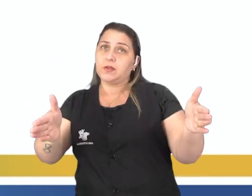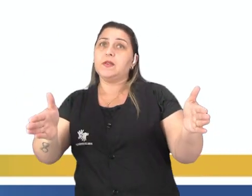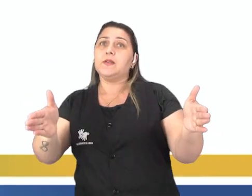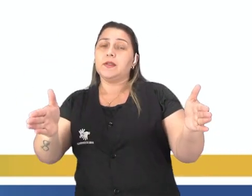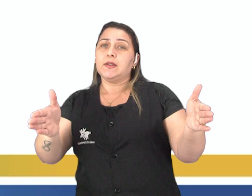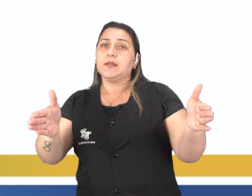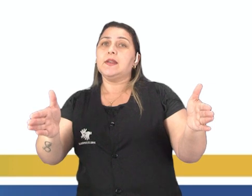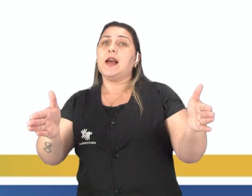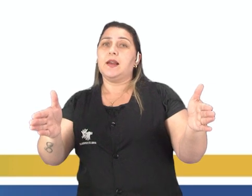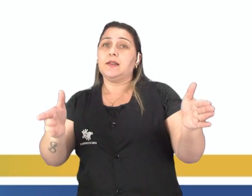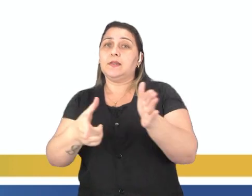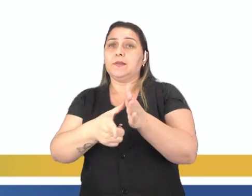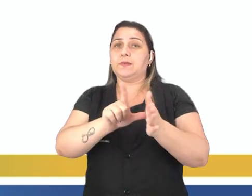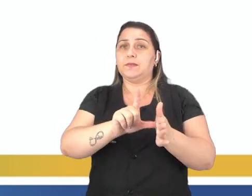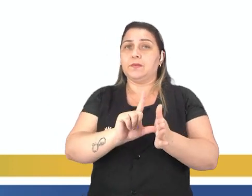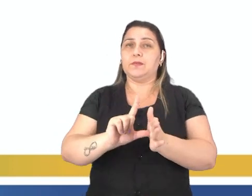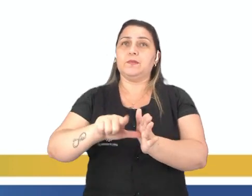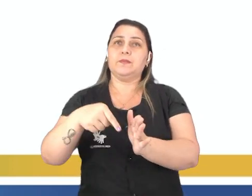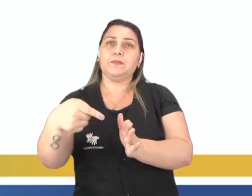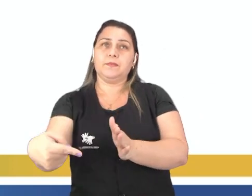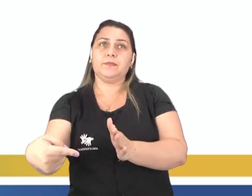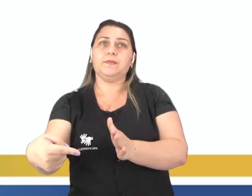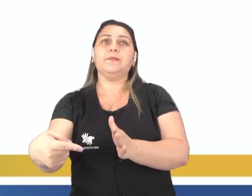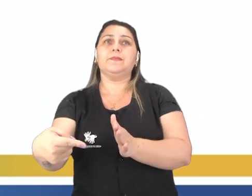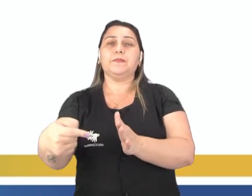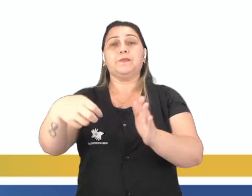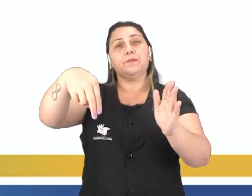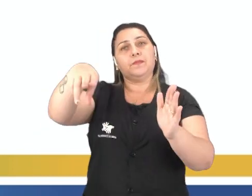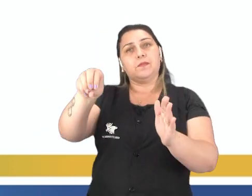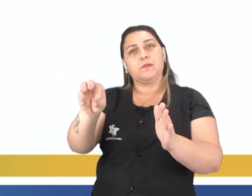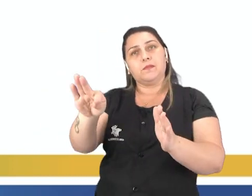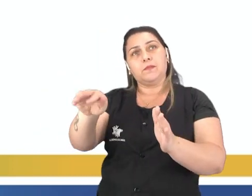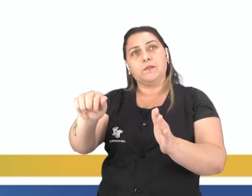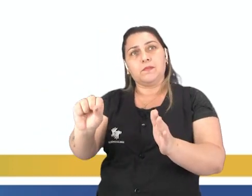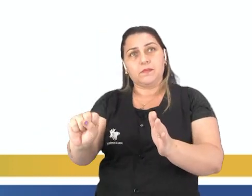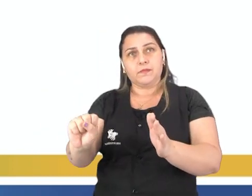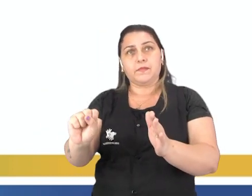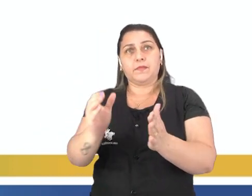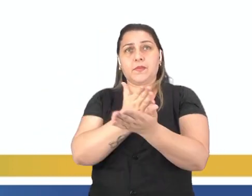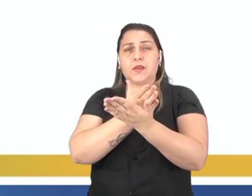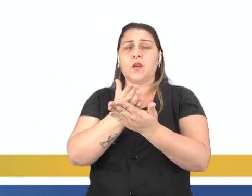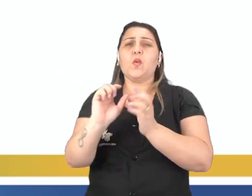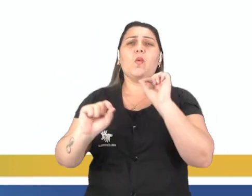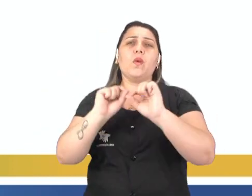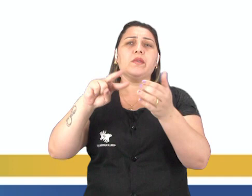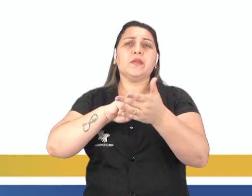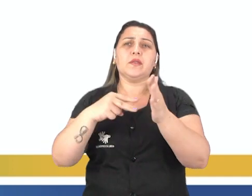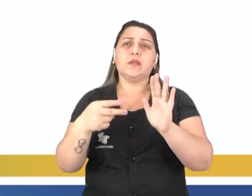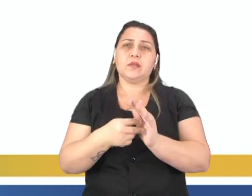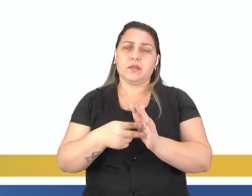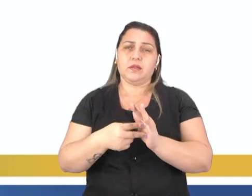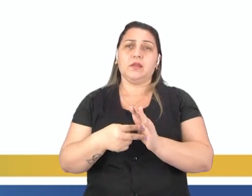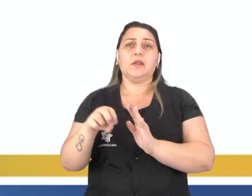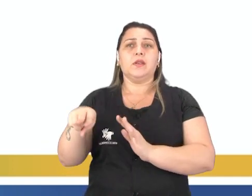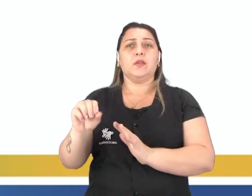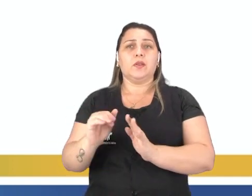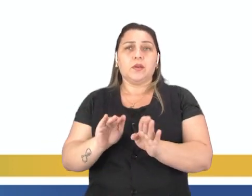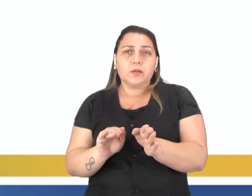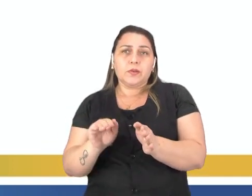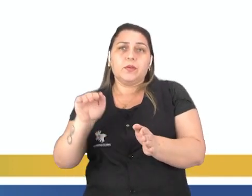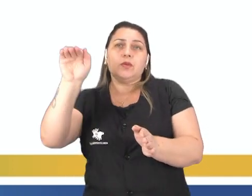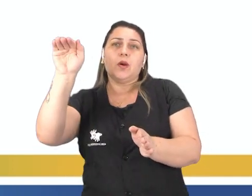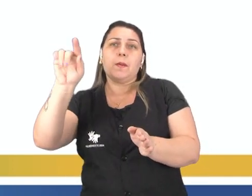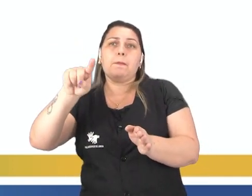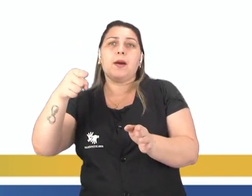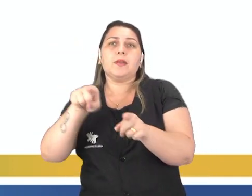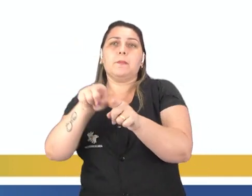sequência tanto ascendente como descendente das notas. O que é isso? É quando a nota sobe, mas